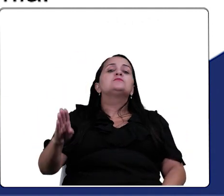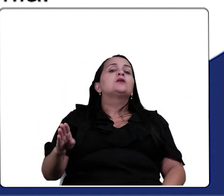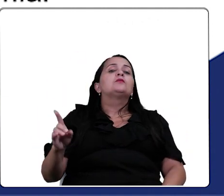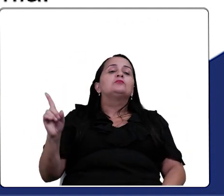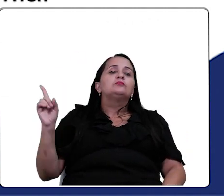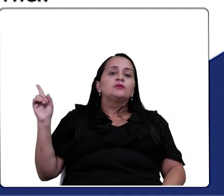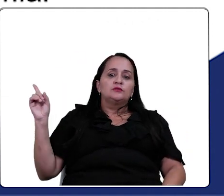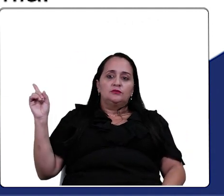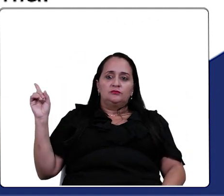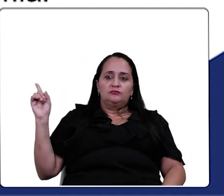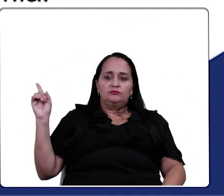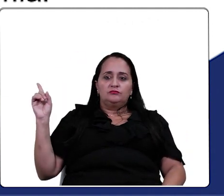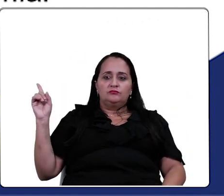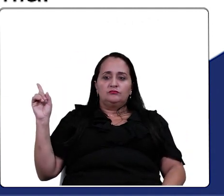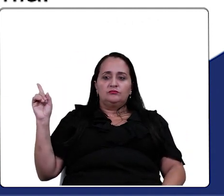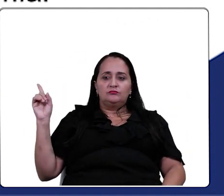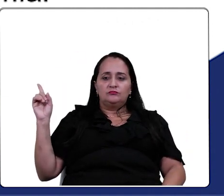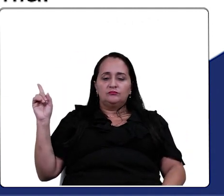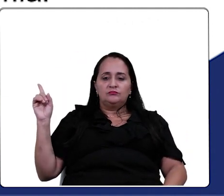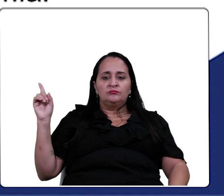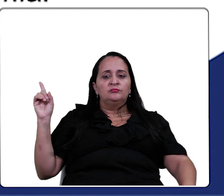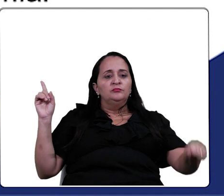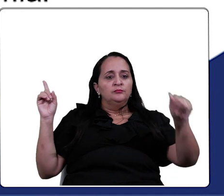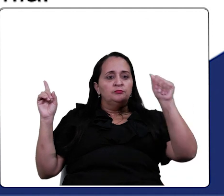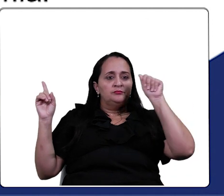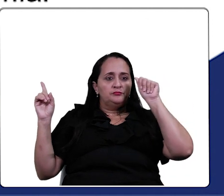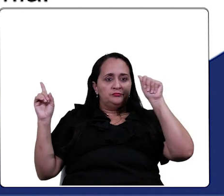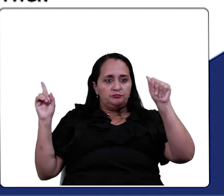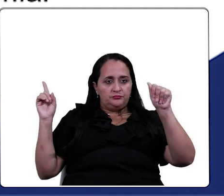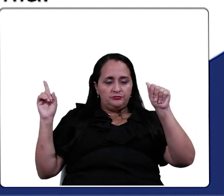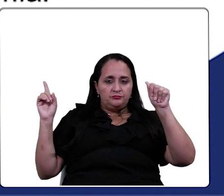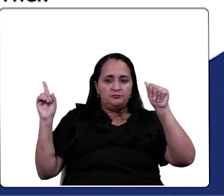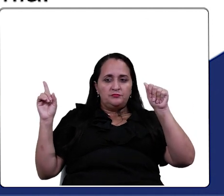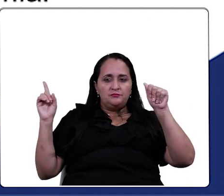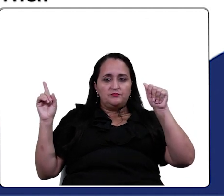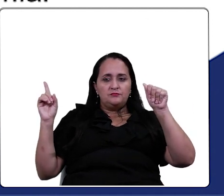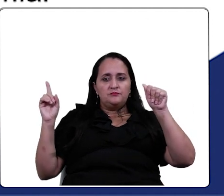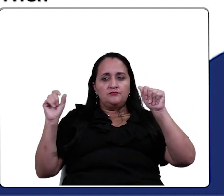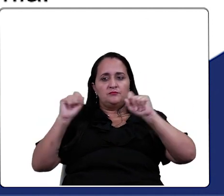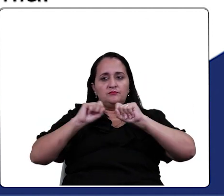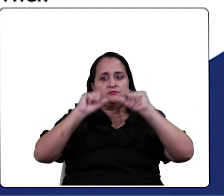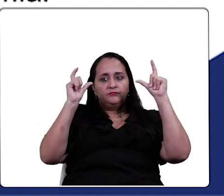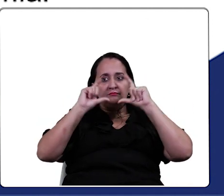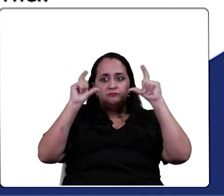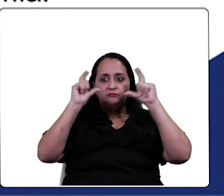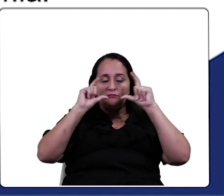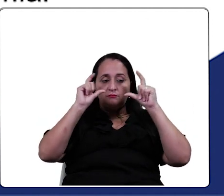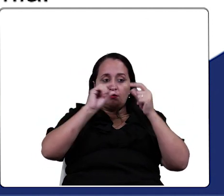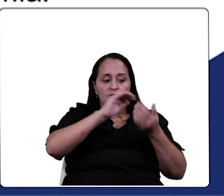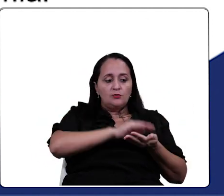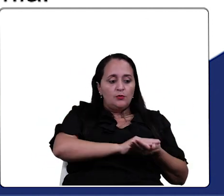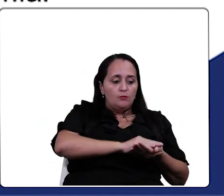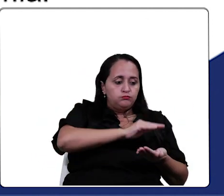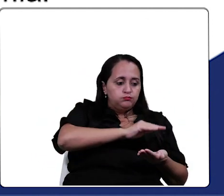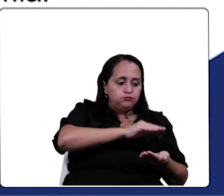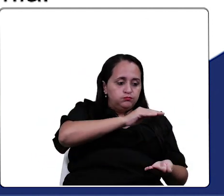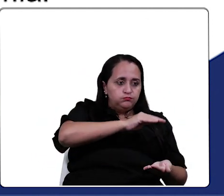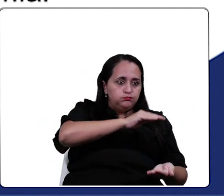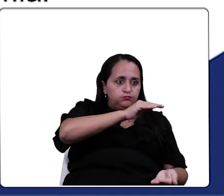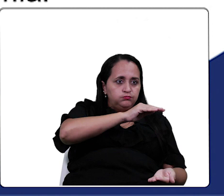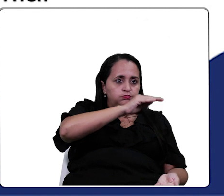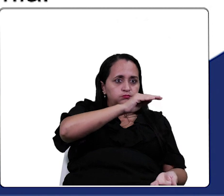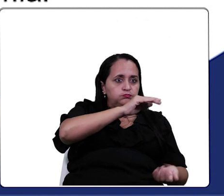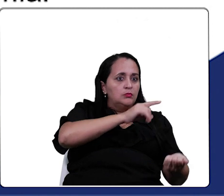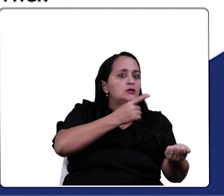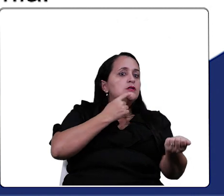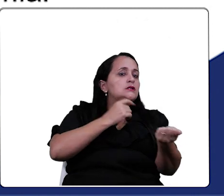principal desse texto? Vamos às opções? Letra A, alertar sobre o estoque de